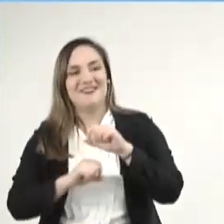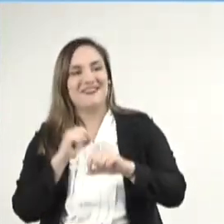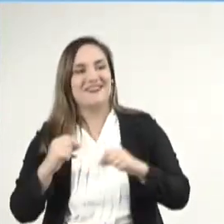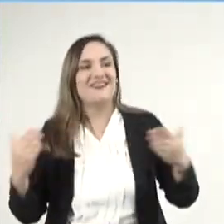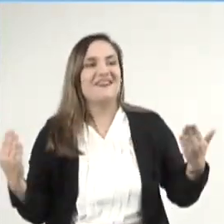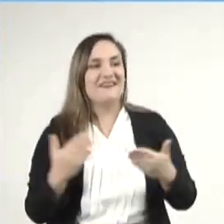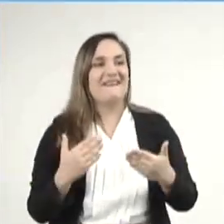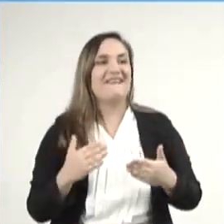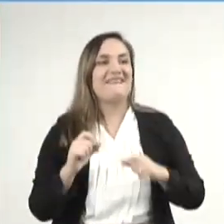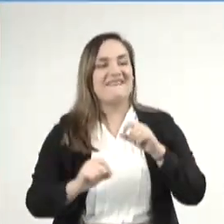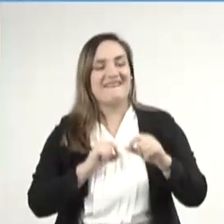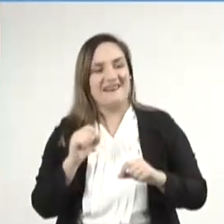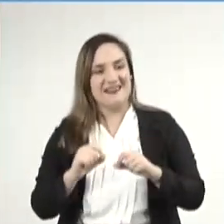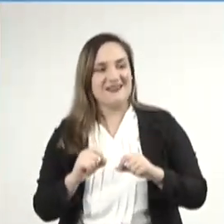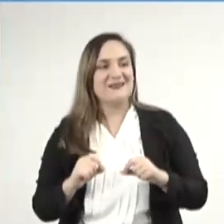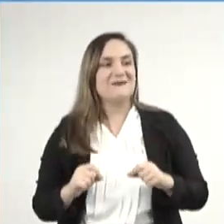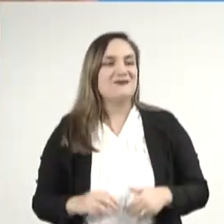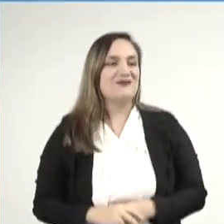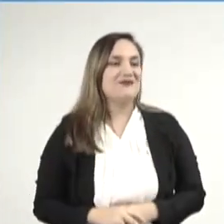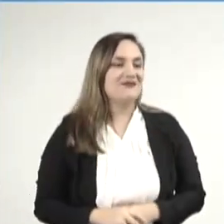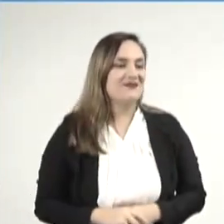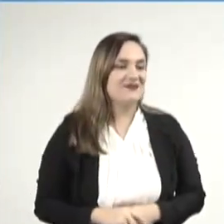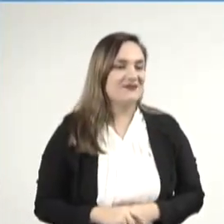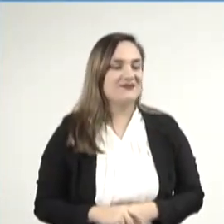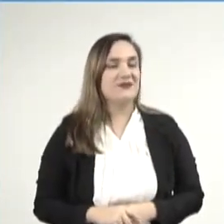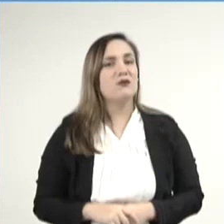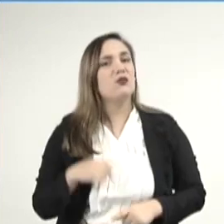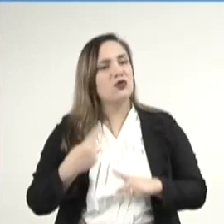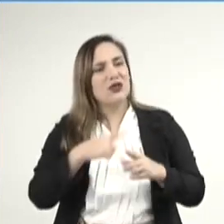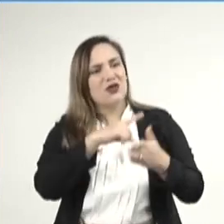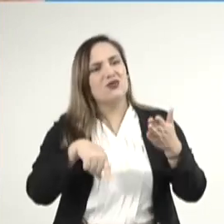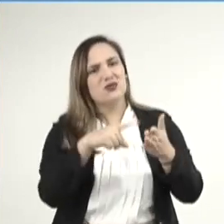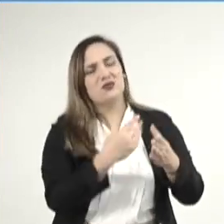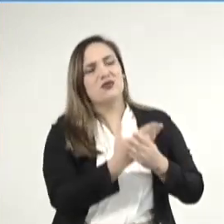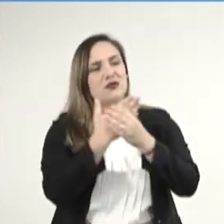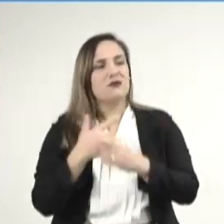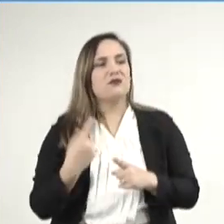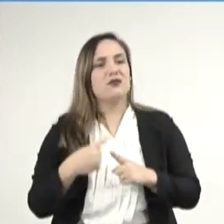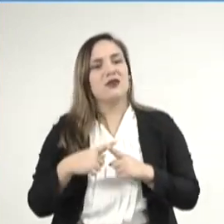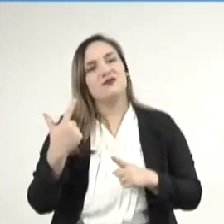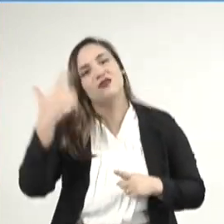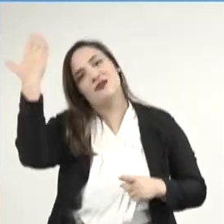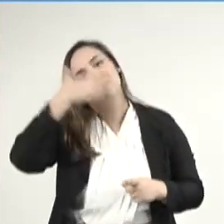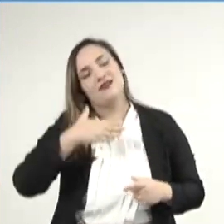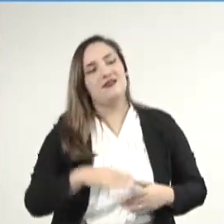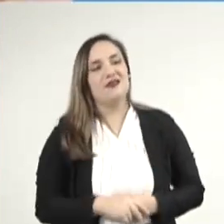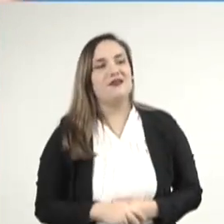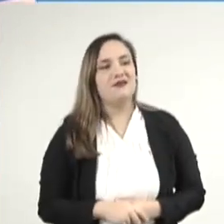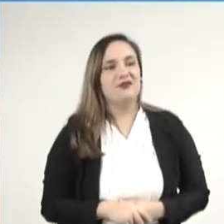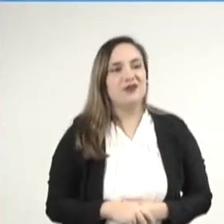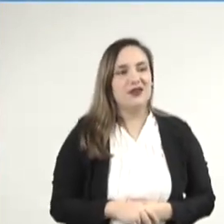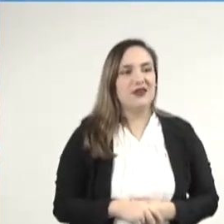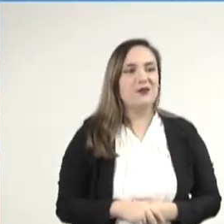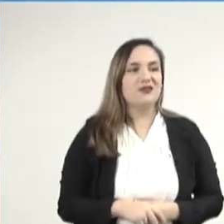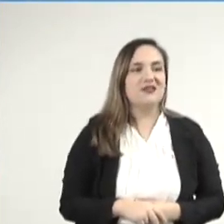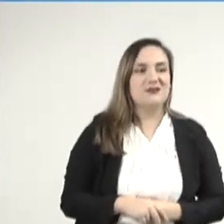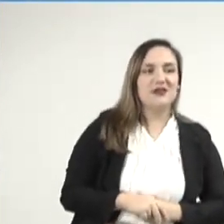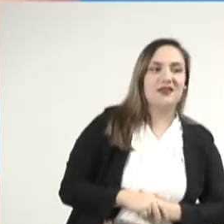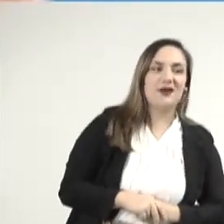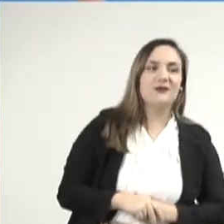que foi anulada a condenação do presidente Lula? Porque não tinha prova. Porque não tinha prova de